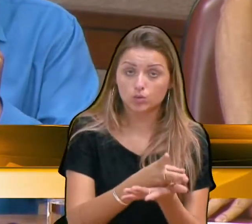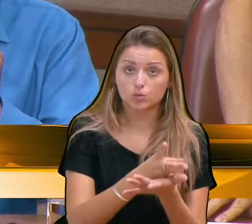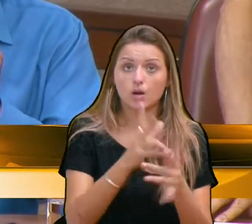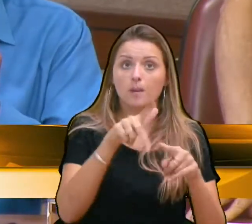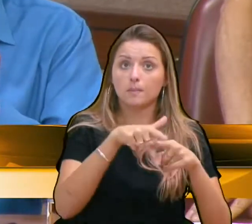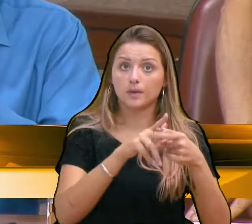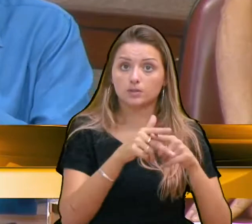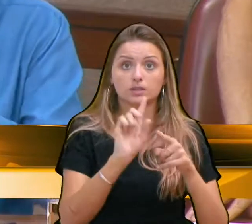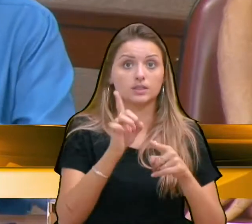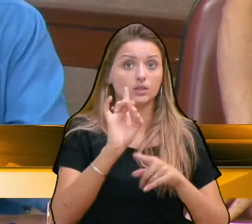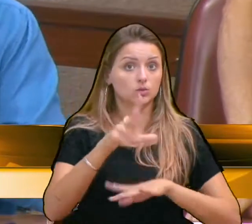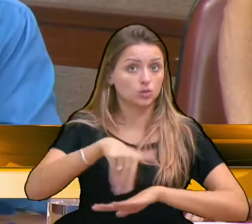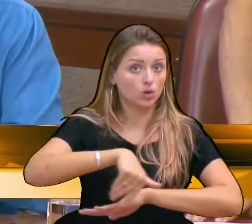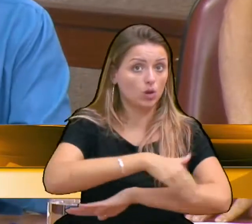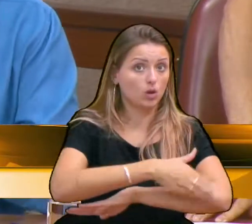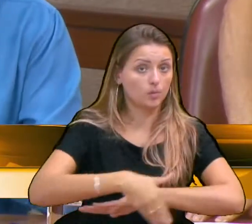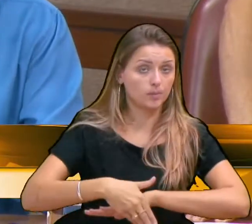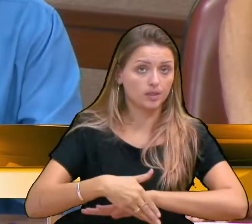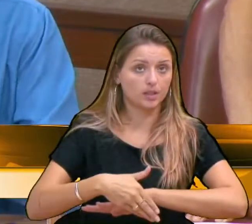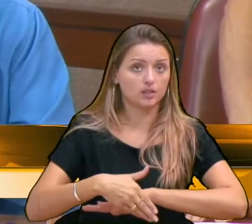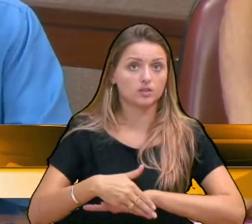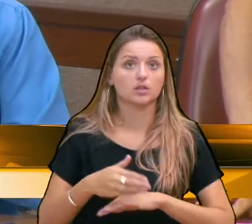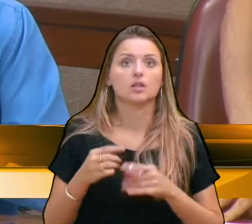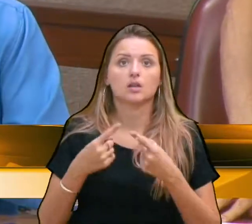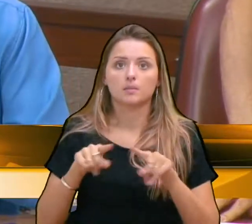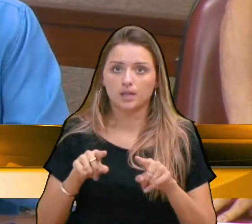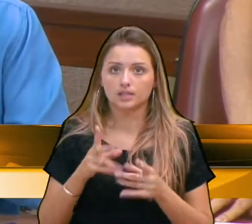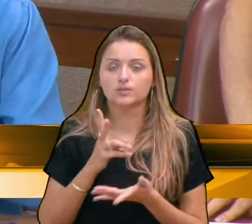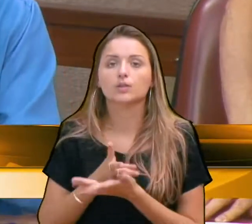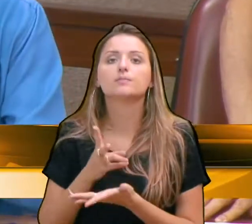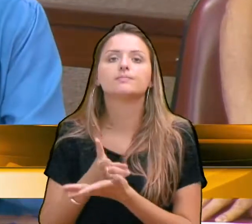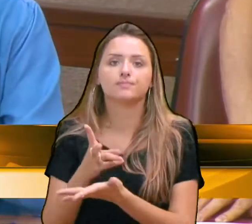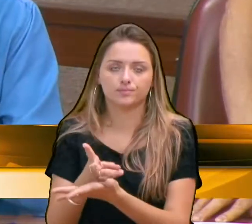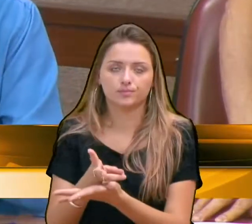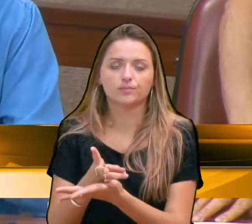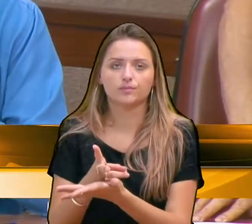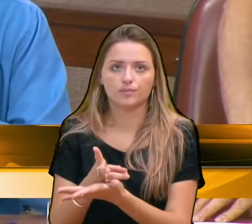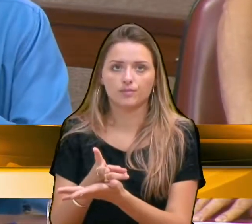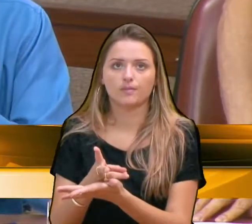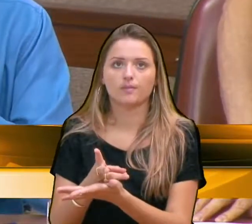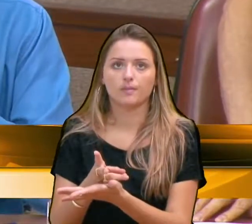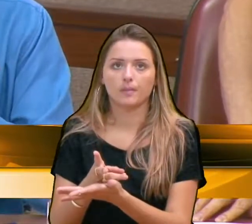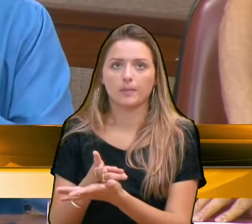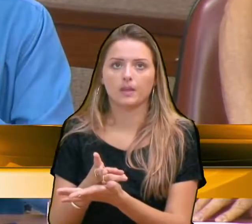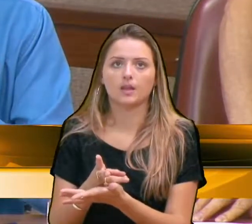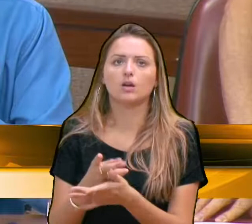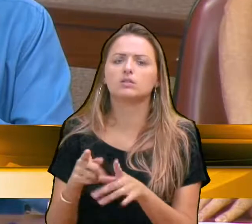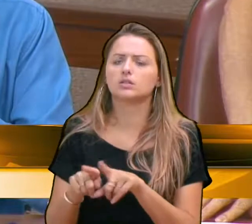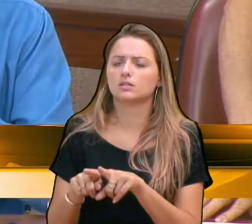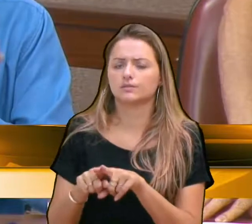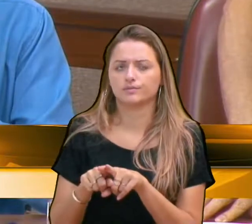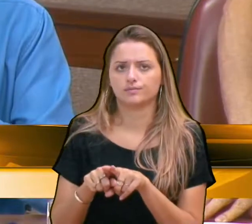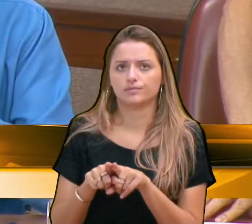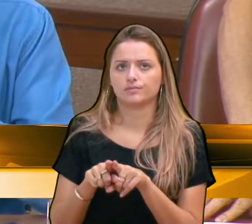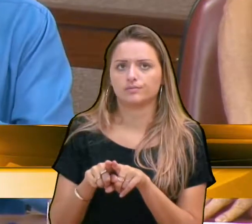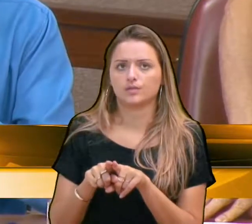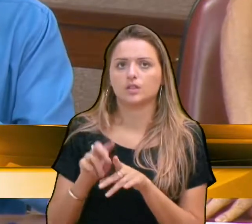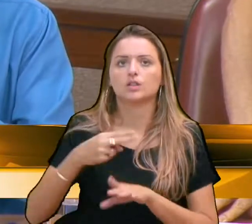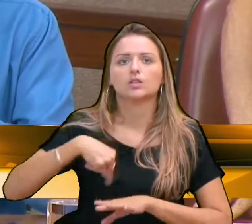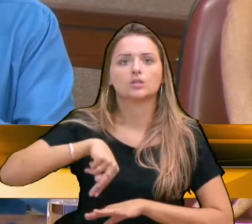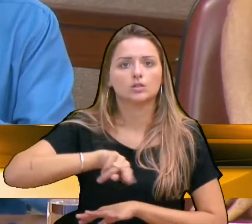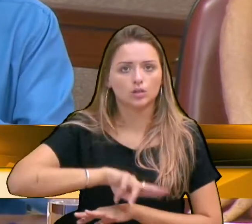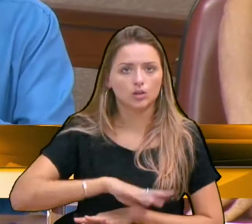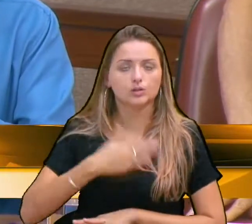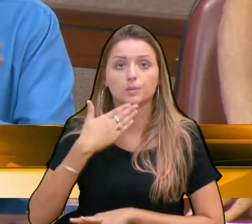só esse trecho aí, vereador Adriano, eles vão dar continuidade até em Vila Oliva. Então, nós estamos cobrando,